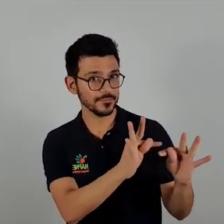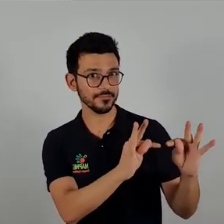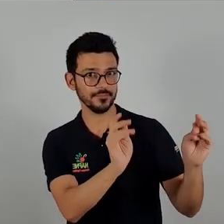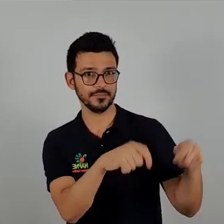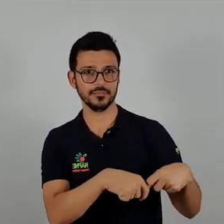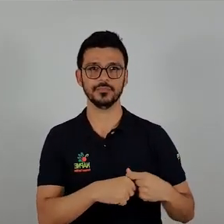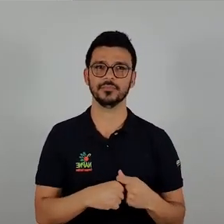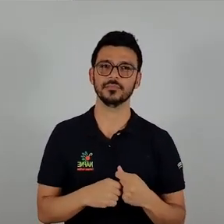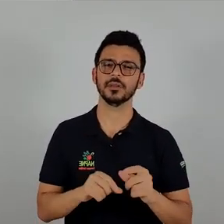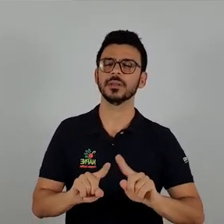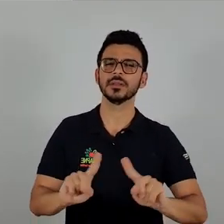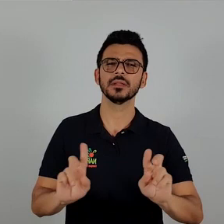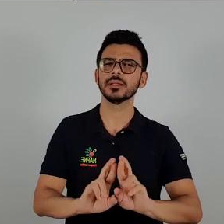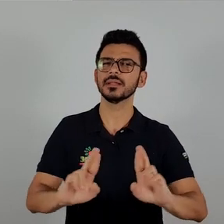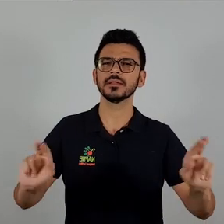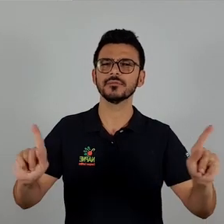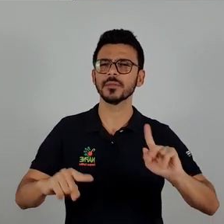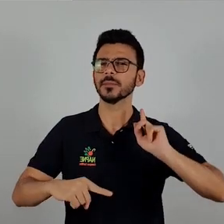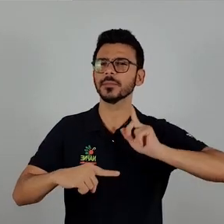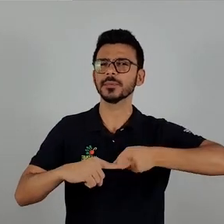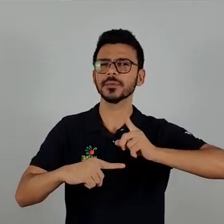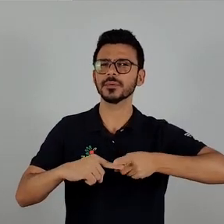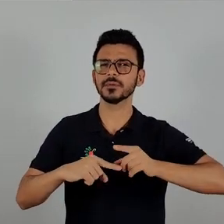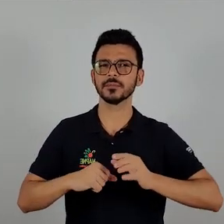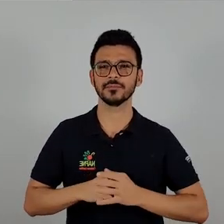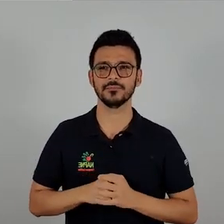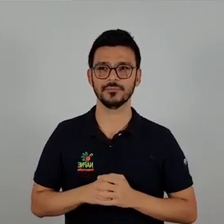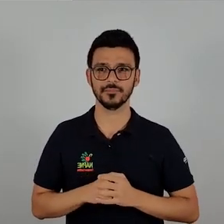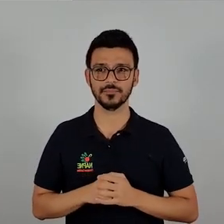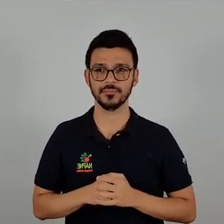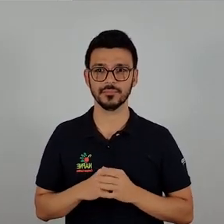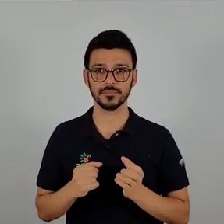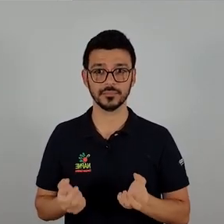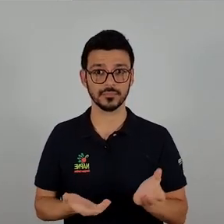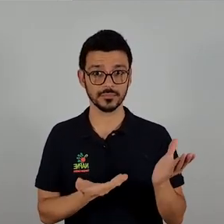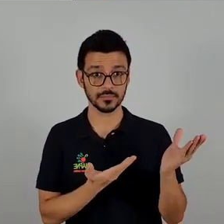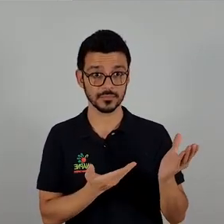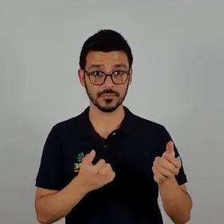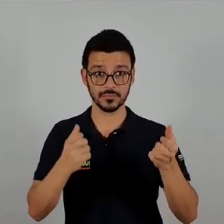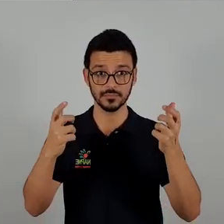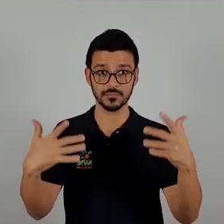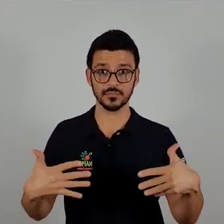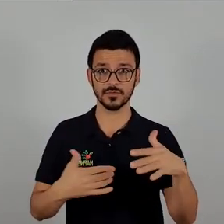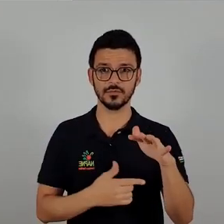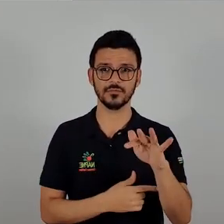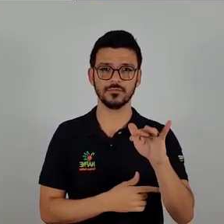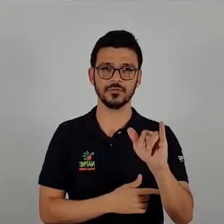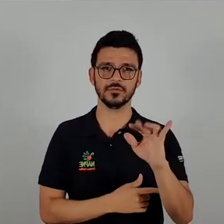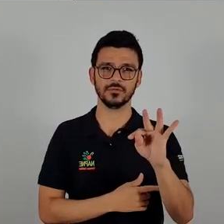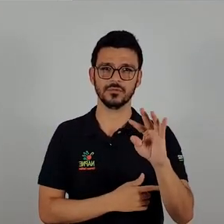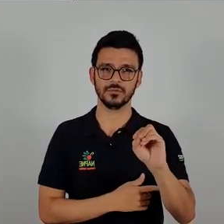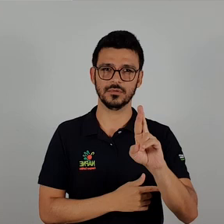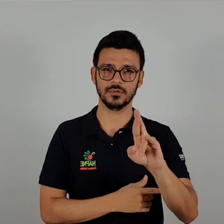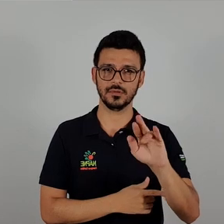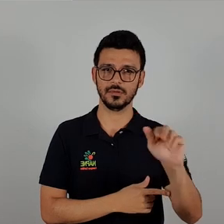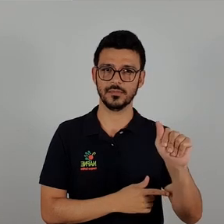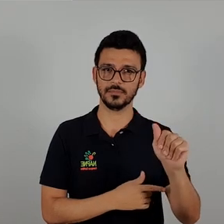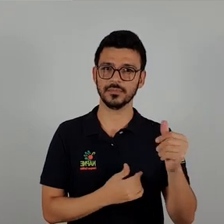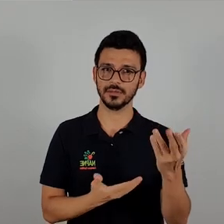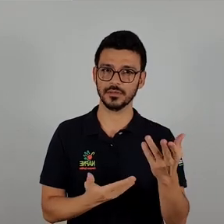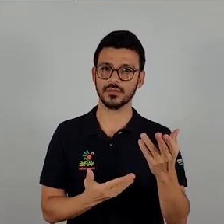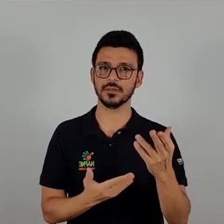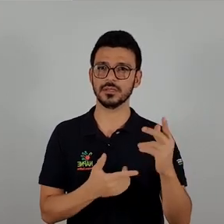tradicional, convencional, o chazinho da vovó, em outras palavras. Então eu teria aqui uma substância como essa, no máximo